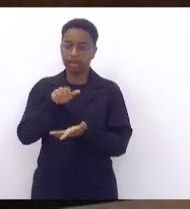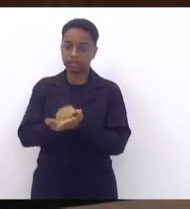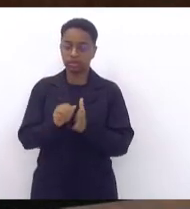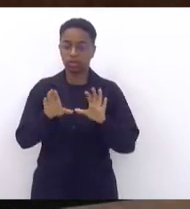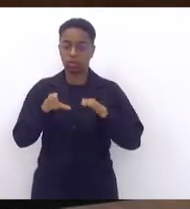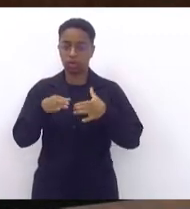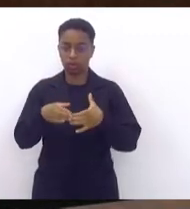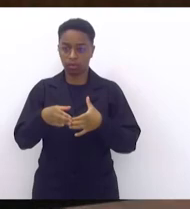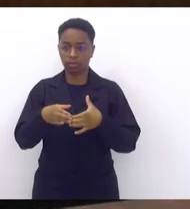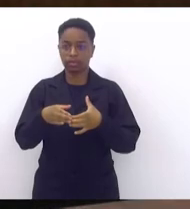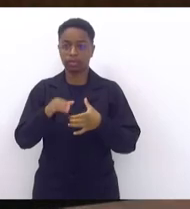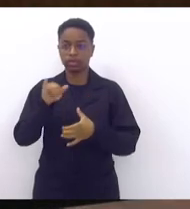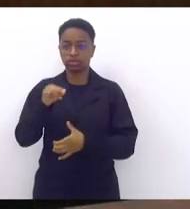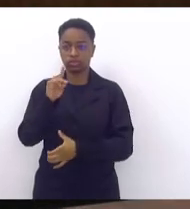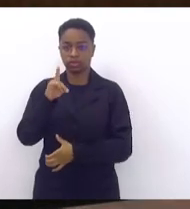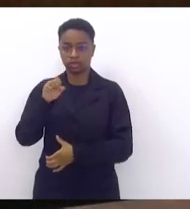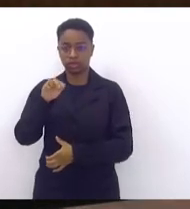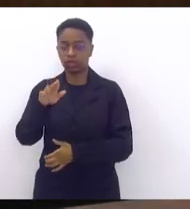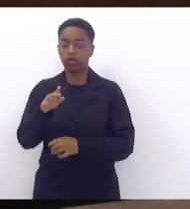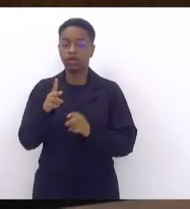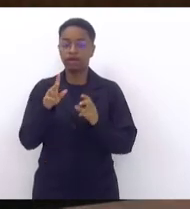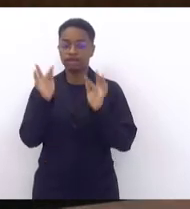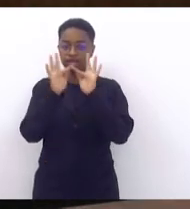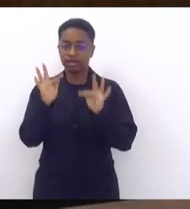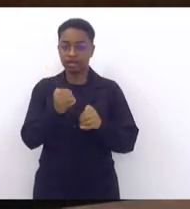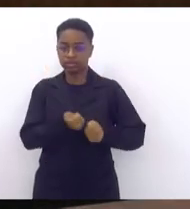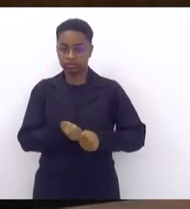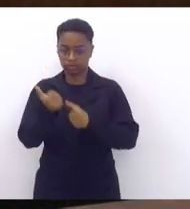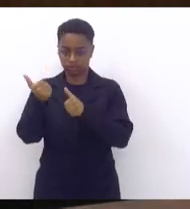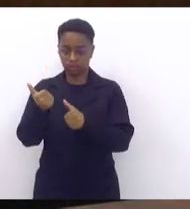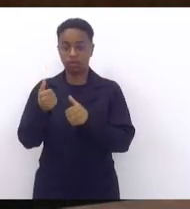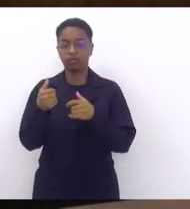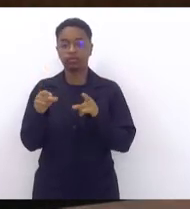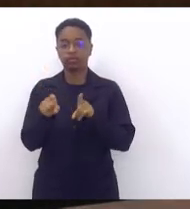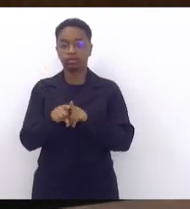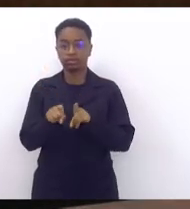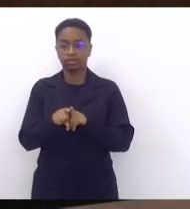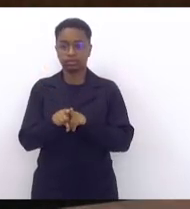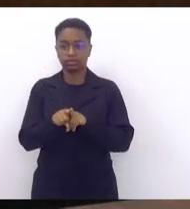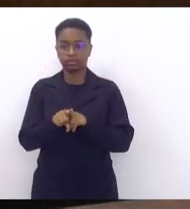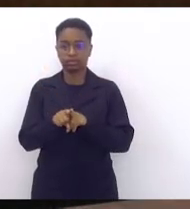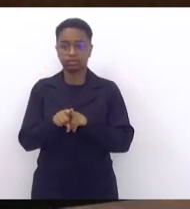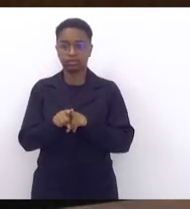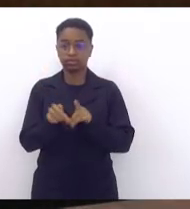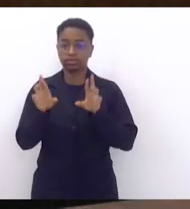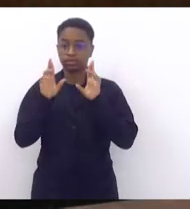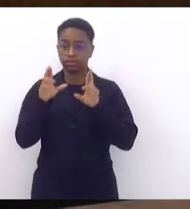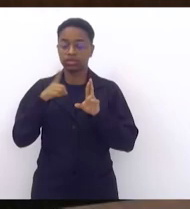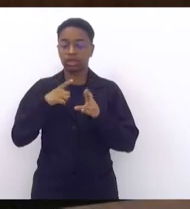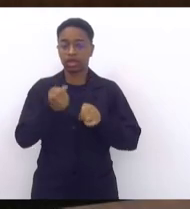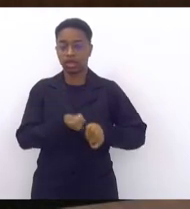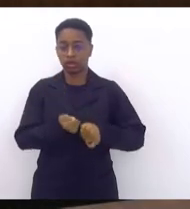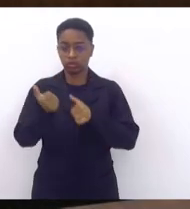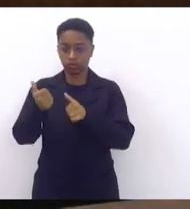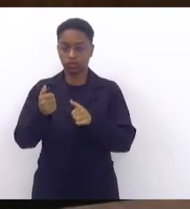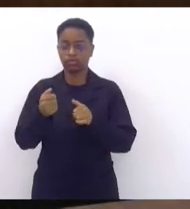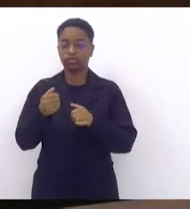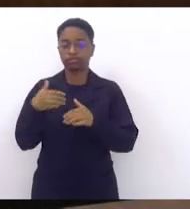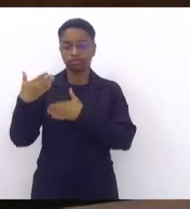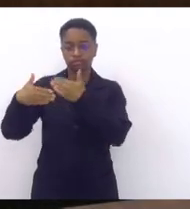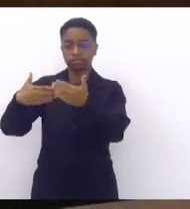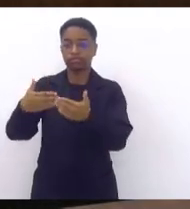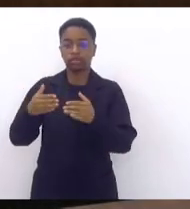um feliz ano novo, ano de 5.784, que todos tenhamos um ano novo, próspero e doce,